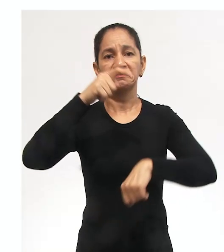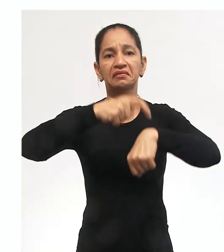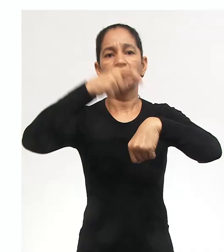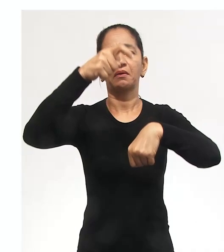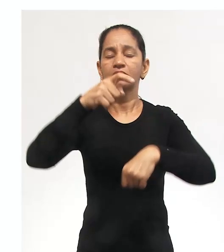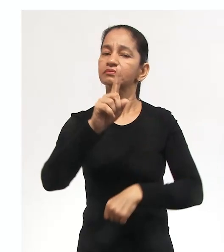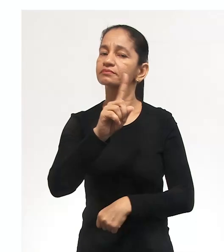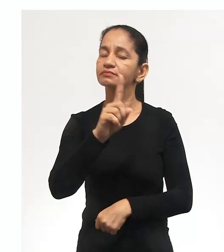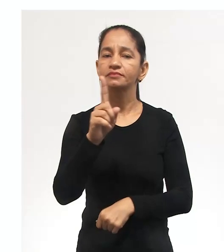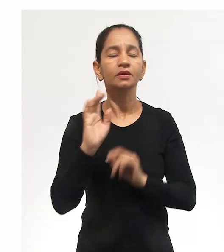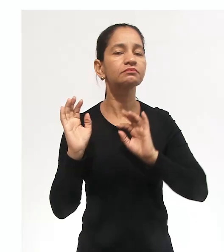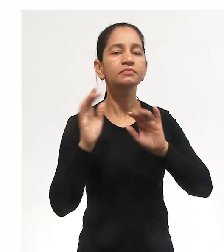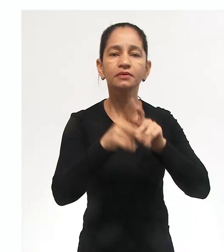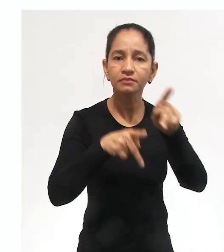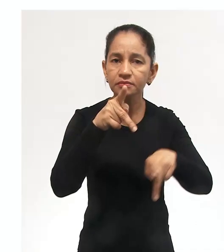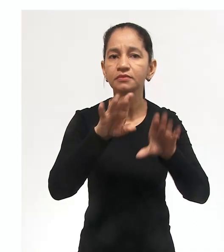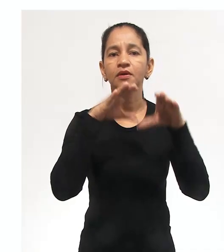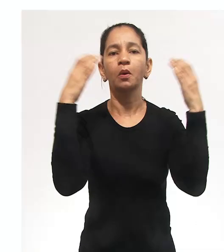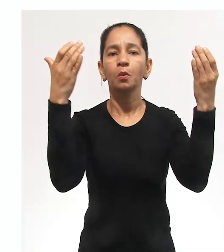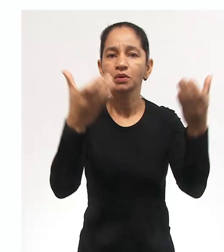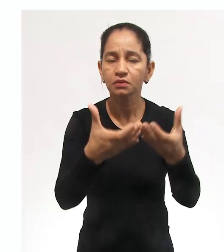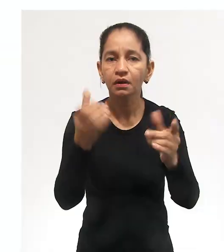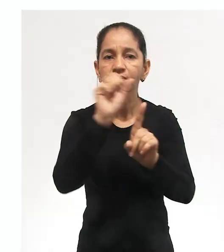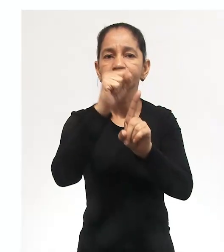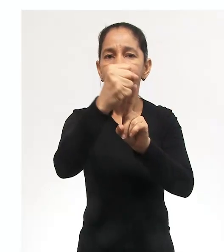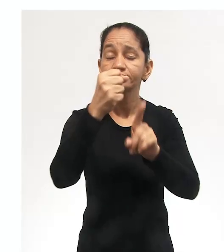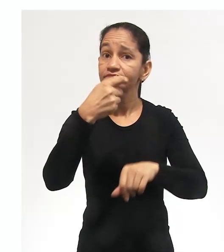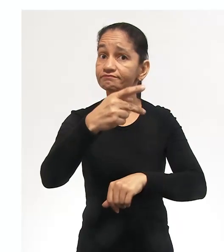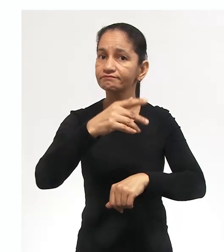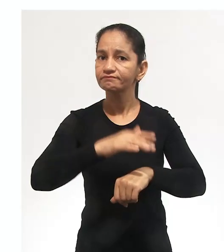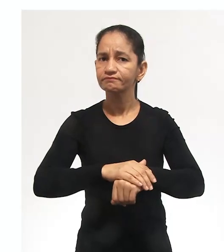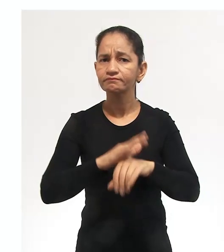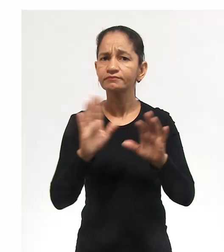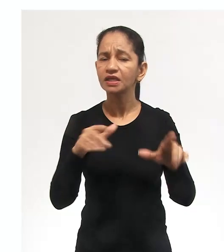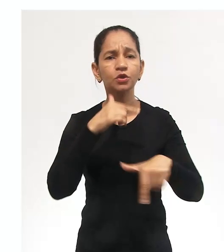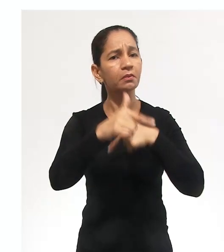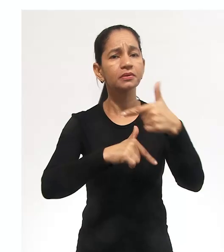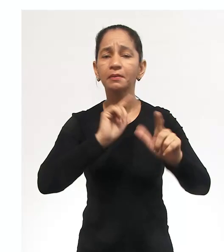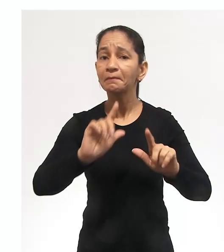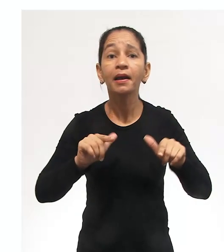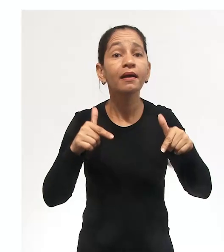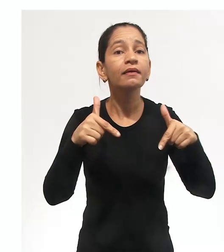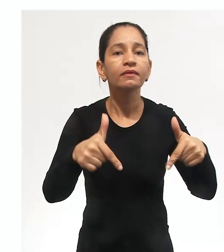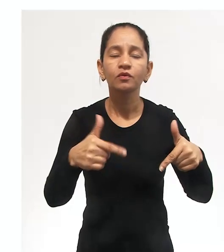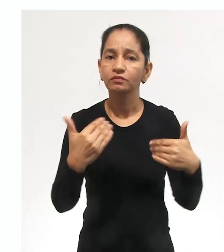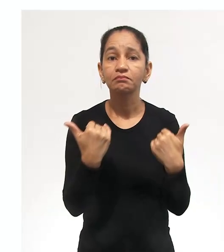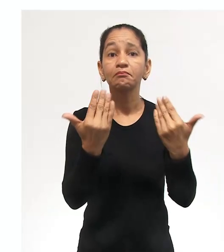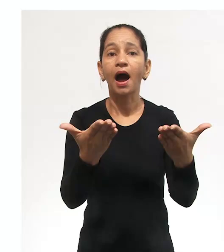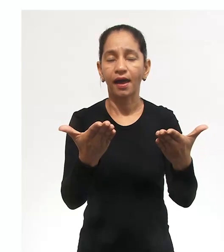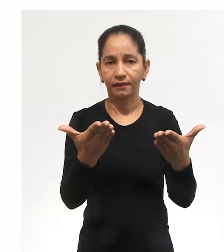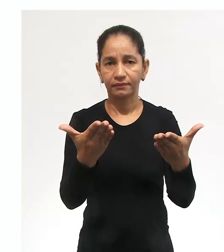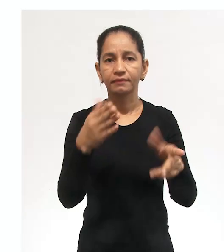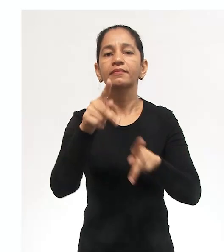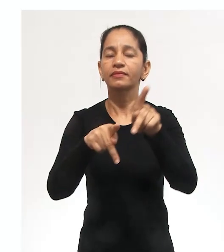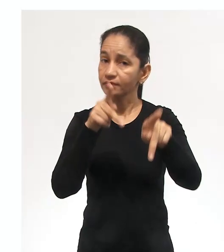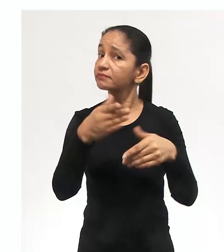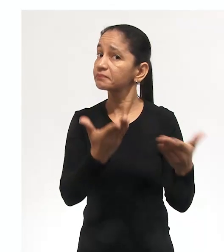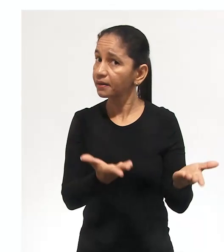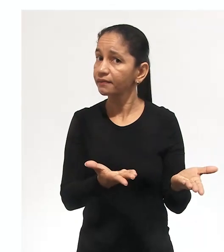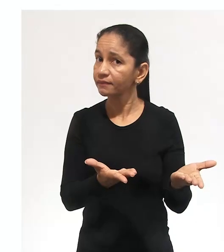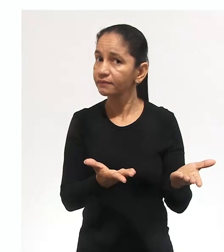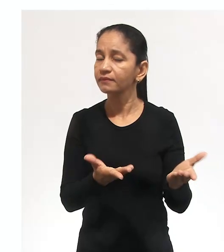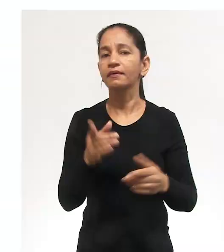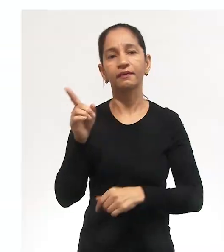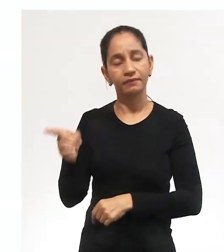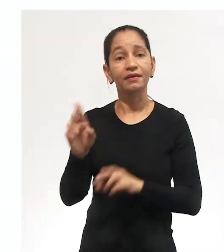Da população, né? Da comunidade. Os órgãos e entidades públicas eles estão prestando serviços, né, para a sociedade, né? E aí, ó, o